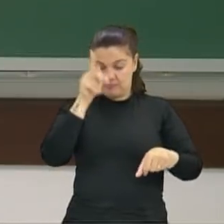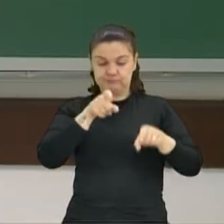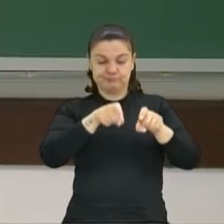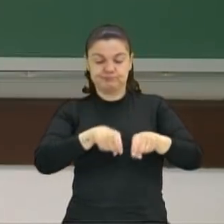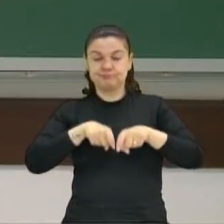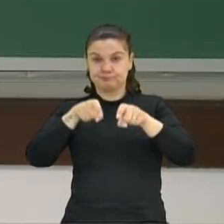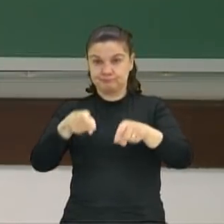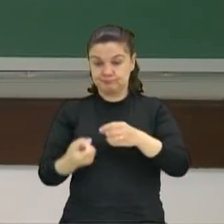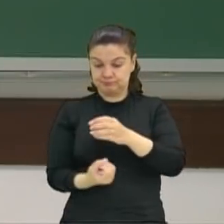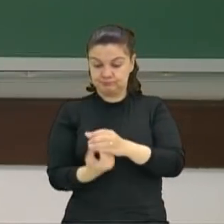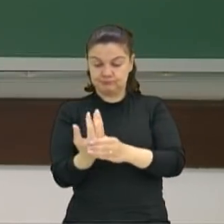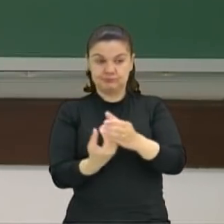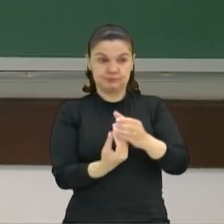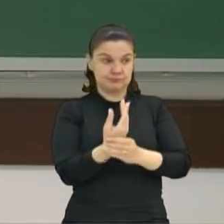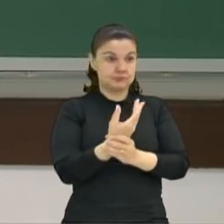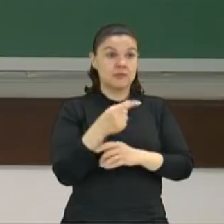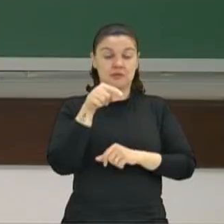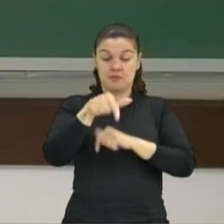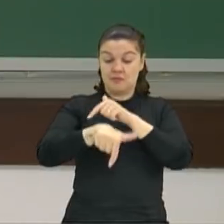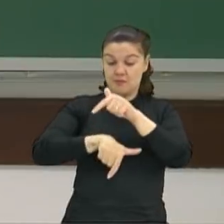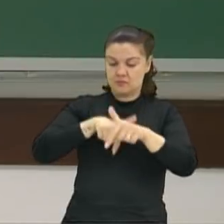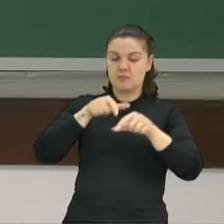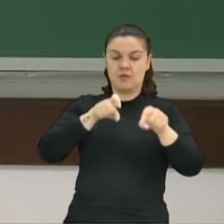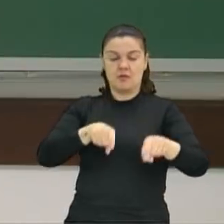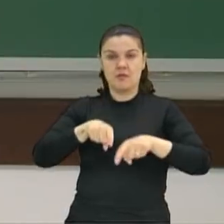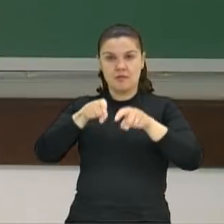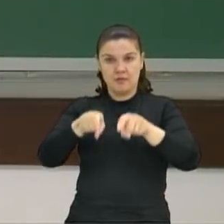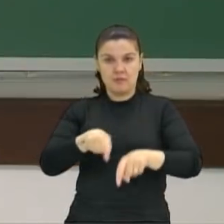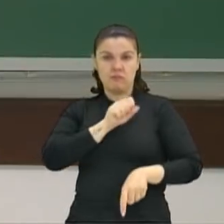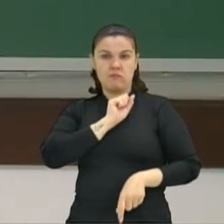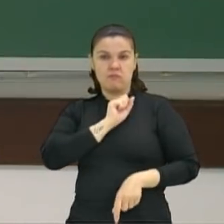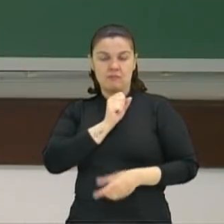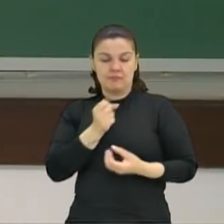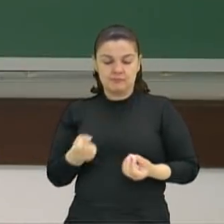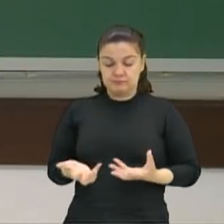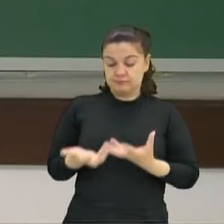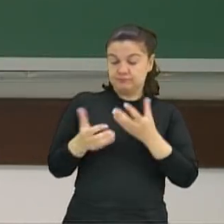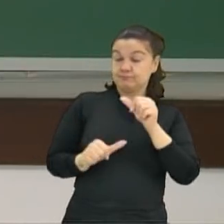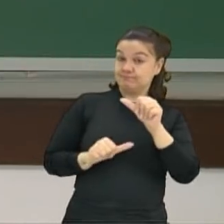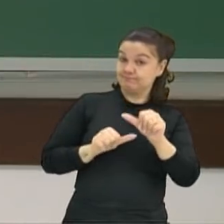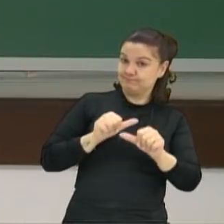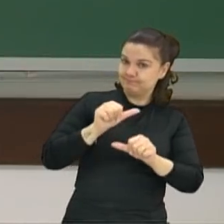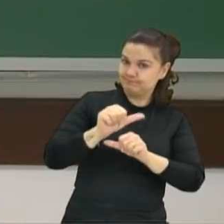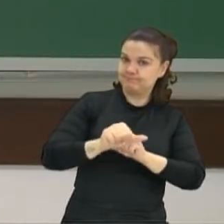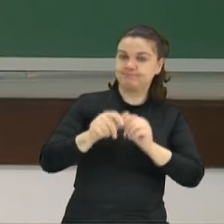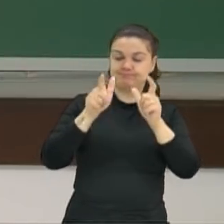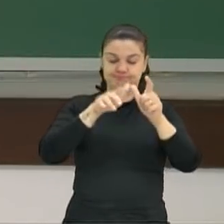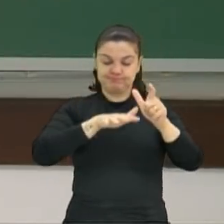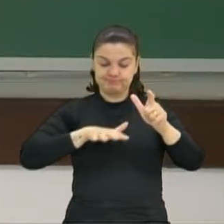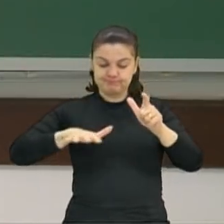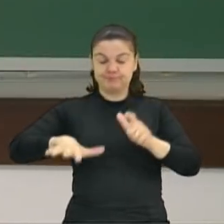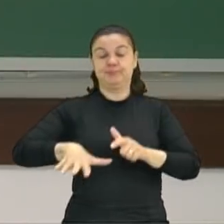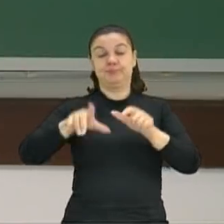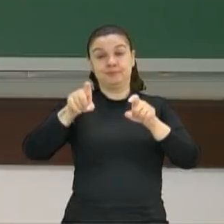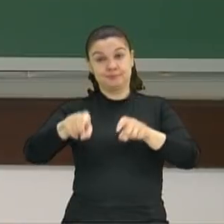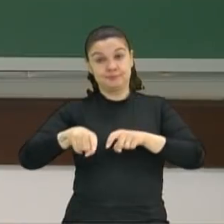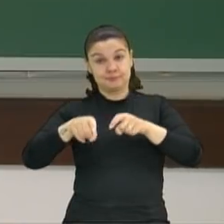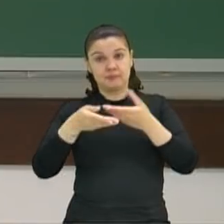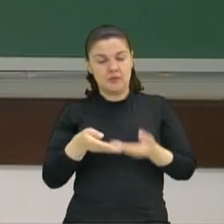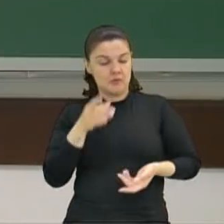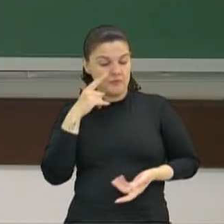certo? Então, as atividades agrícolas, elas provocam significativas modificações nas paisagens rurais.